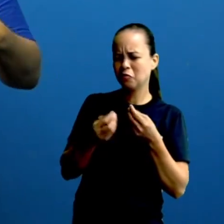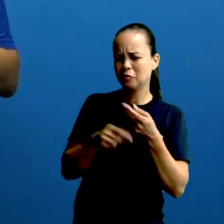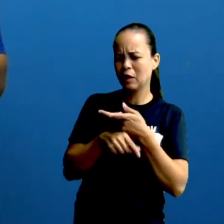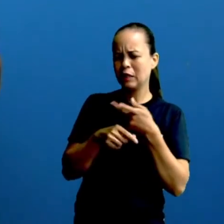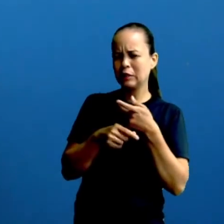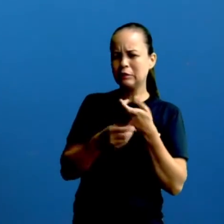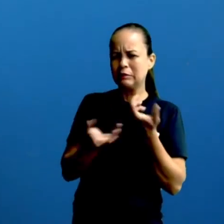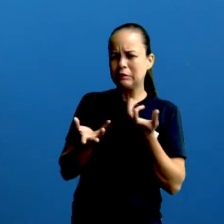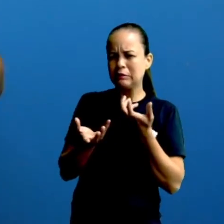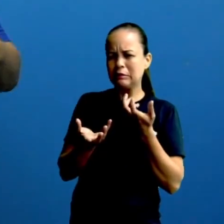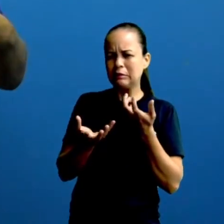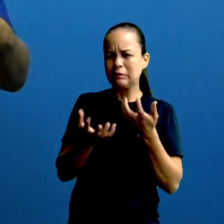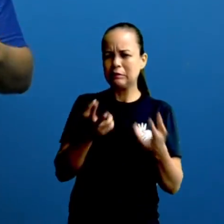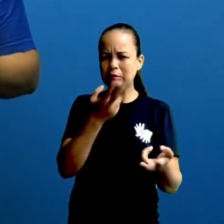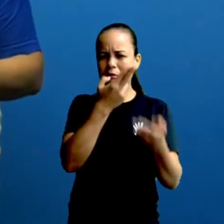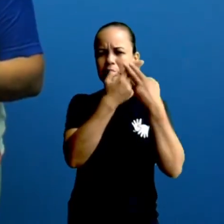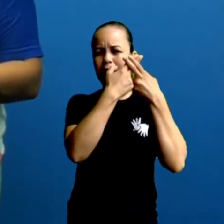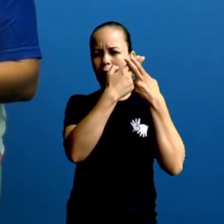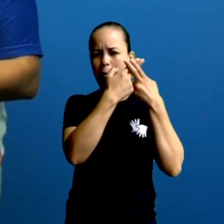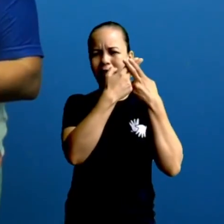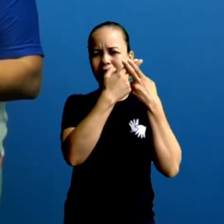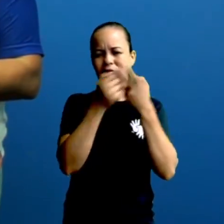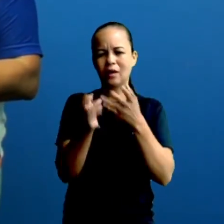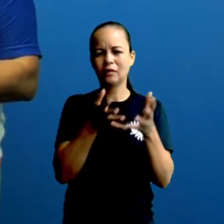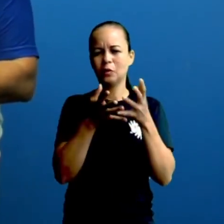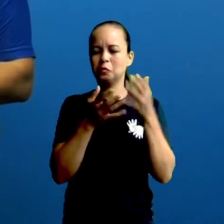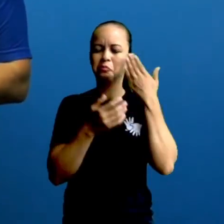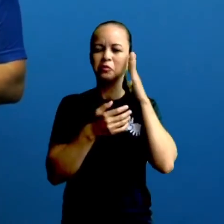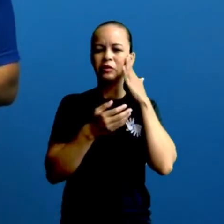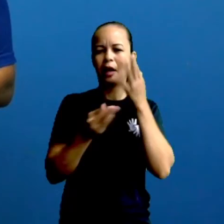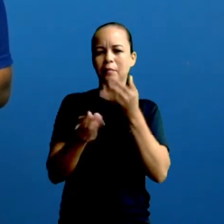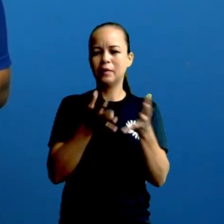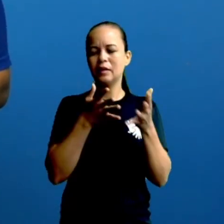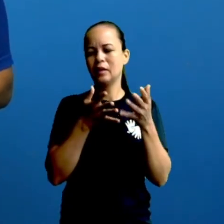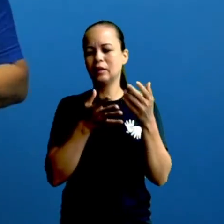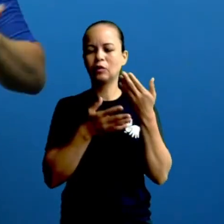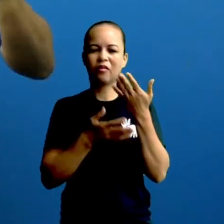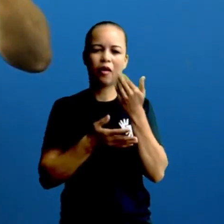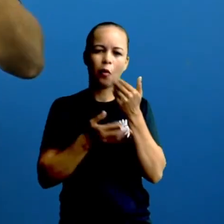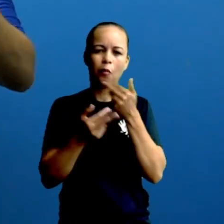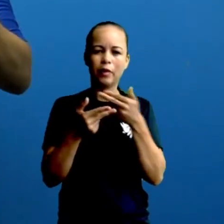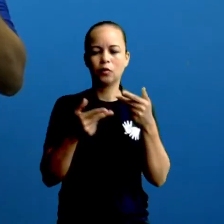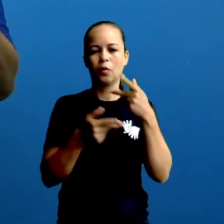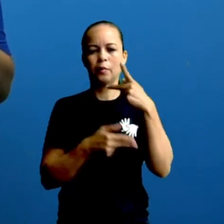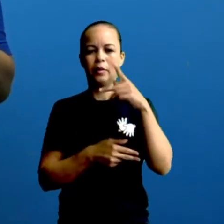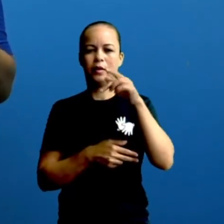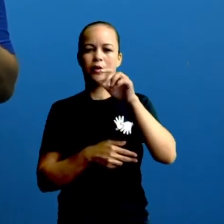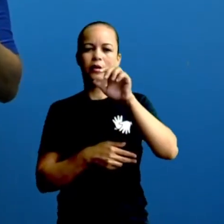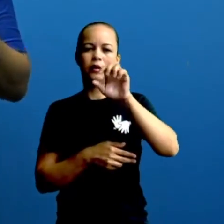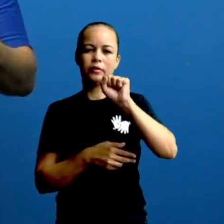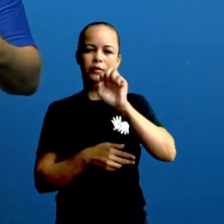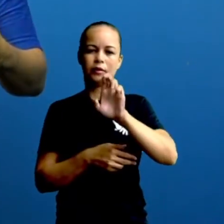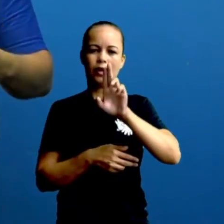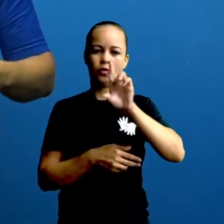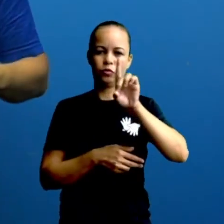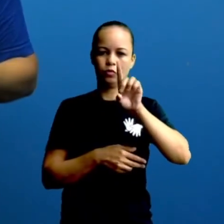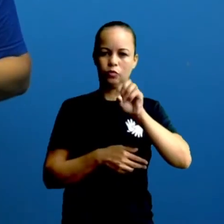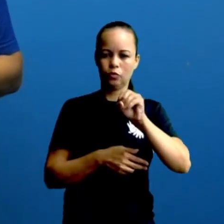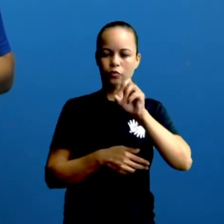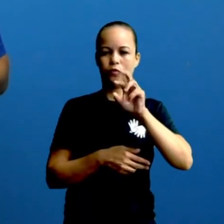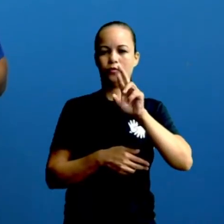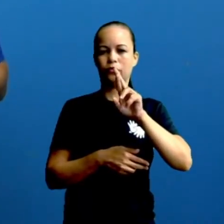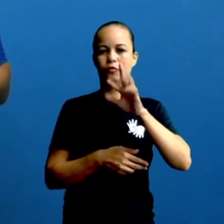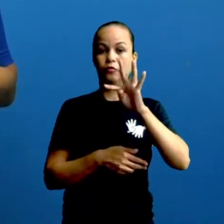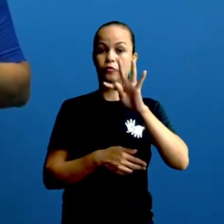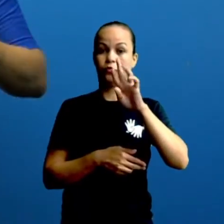eu fiquei traumatizado. Eu não sabia que eu estava consumindo um pseudofruto. Mas agora você sabe. E com certeza nas